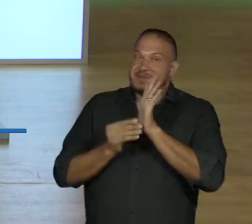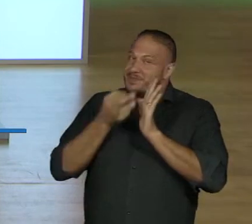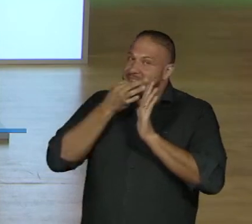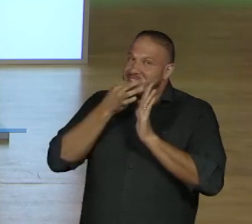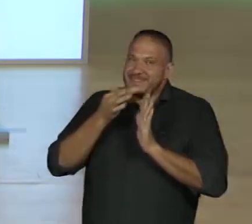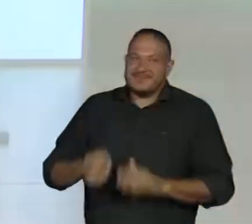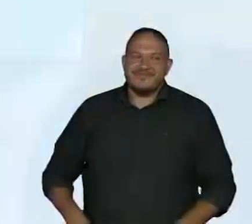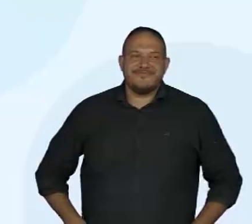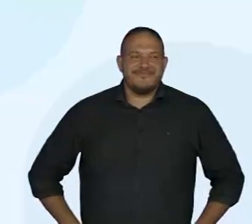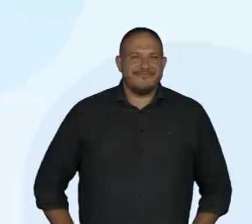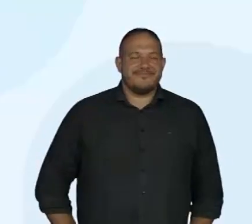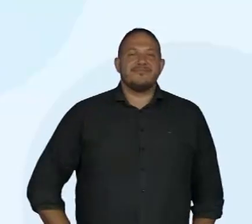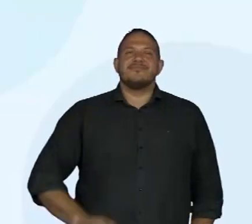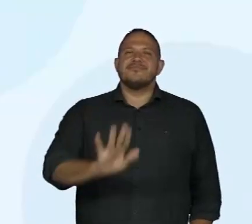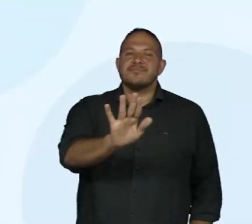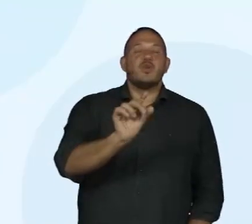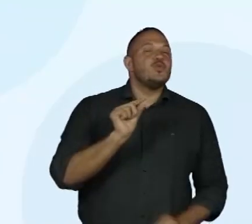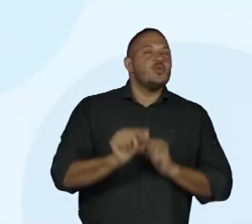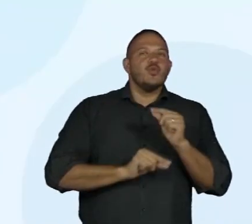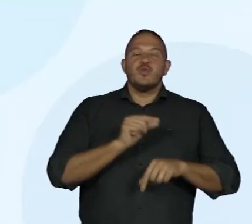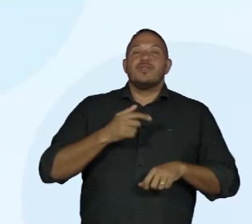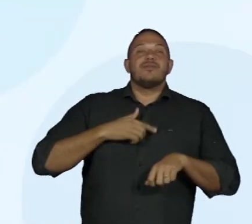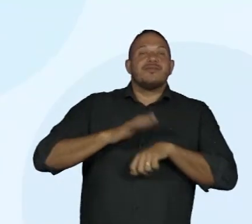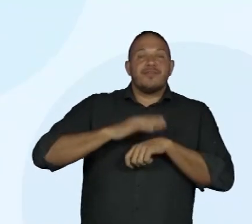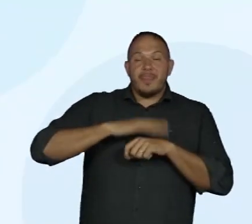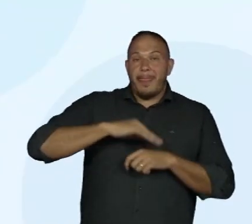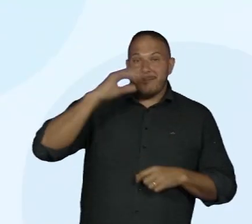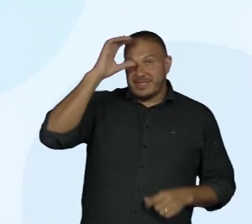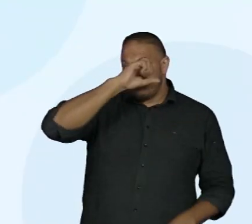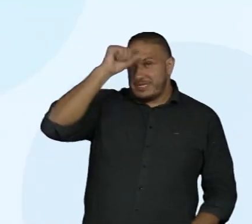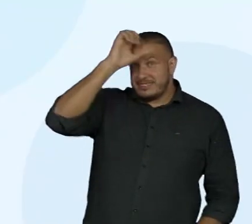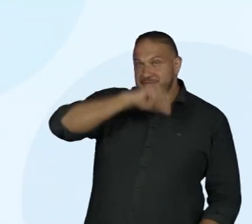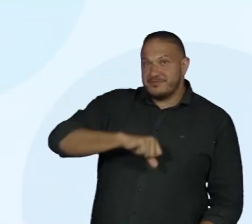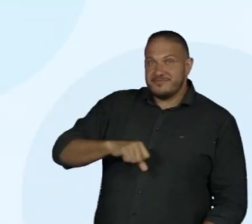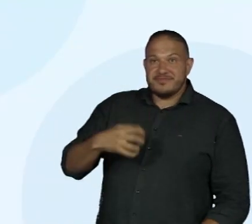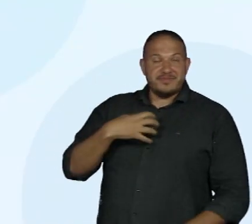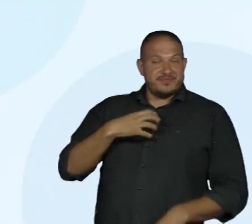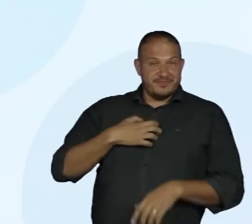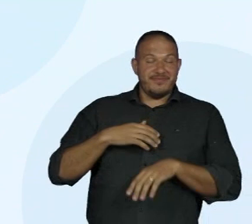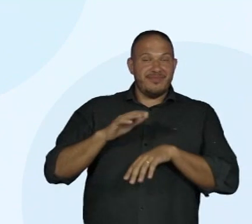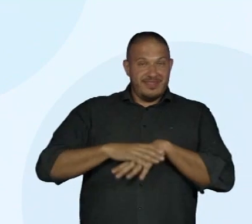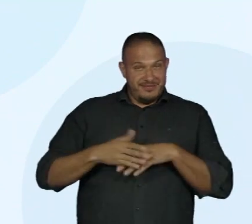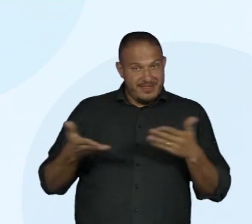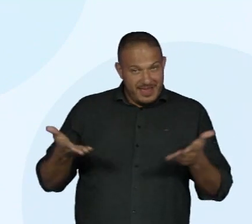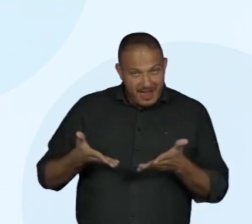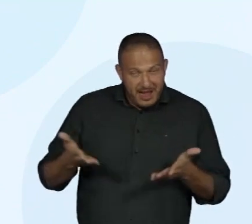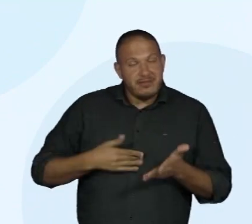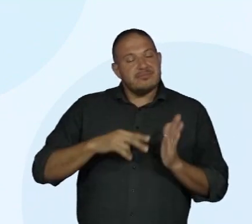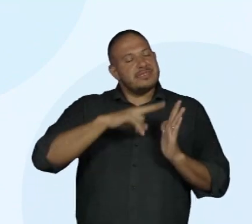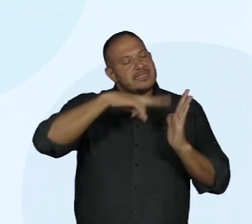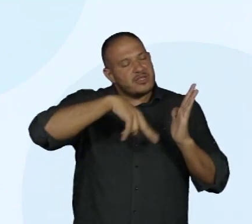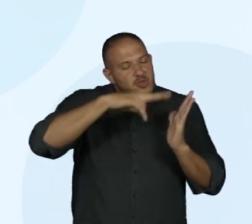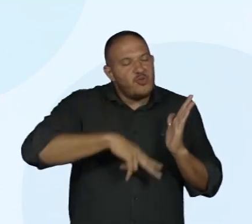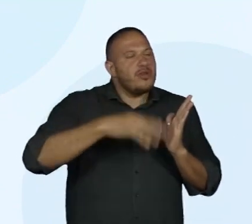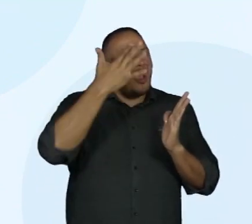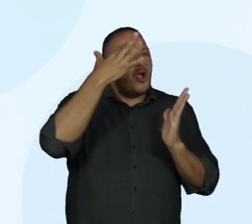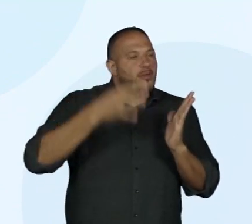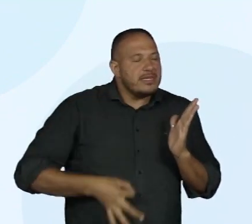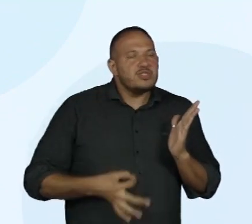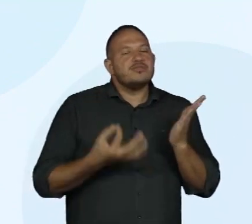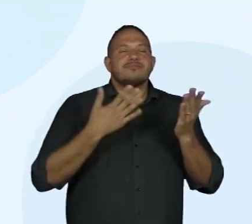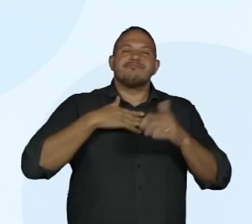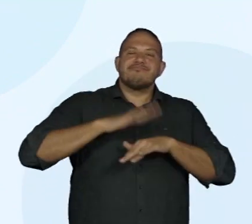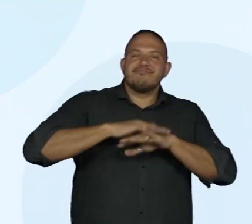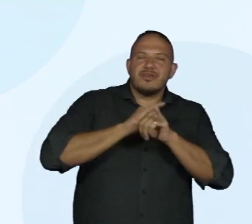aqui. O que vamos aprender? Então, o título da aula, né? Procedimentos de leitura e compreensão de